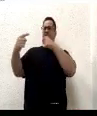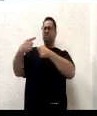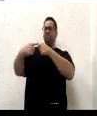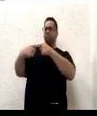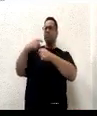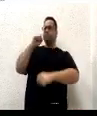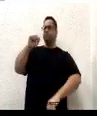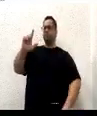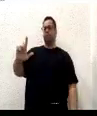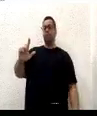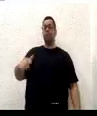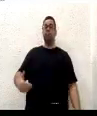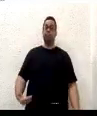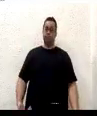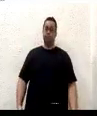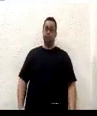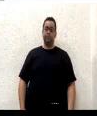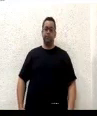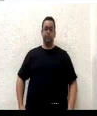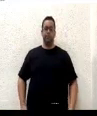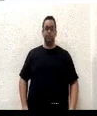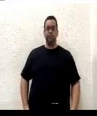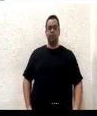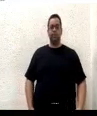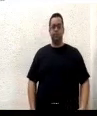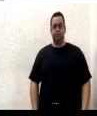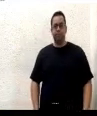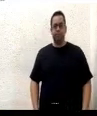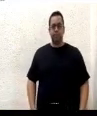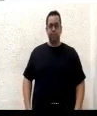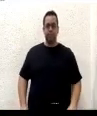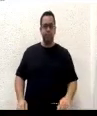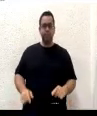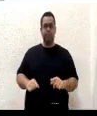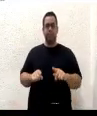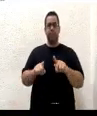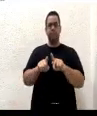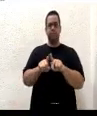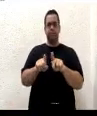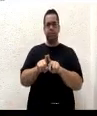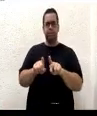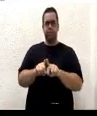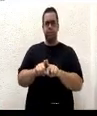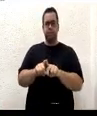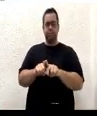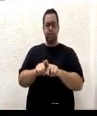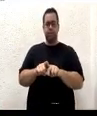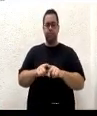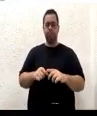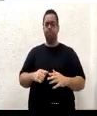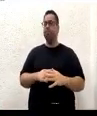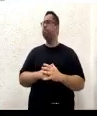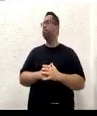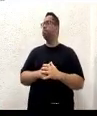lá atrás. Bom, também quero pontuar um lance aqui.